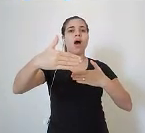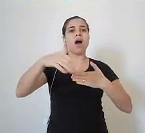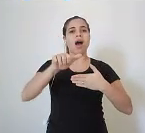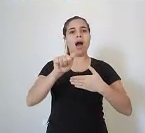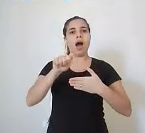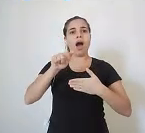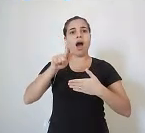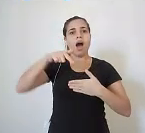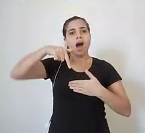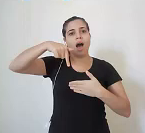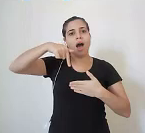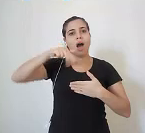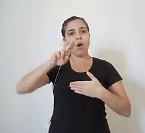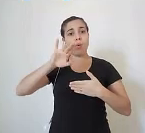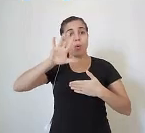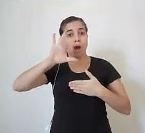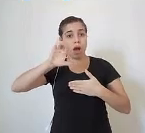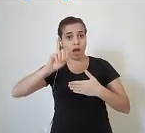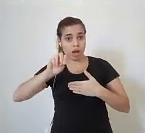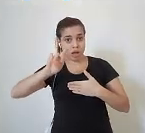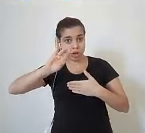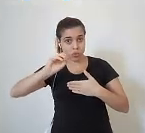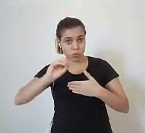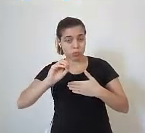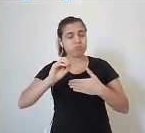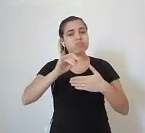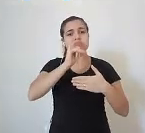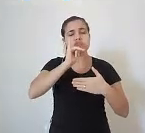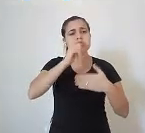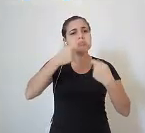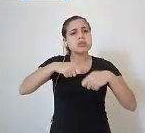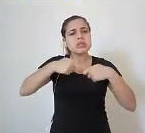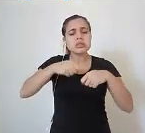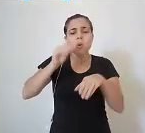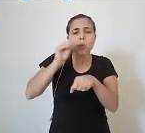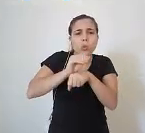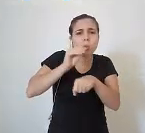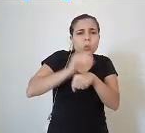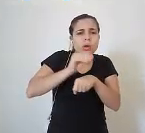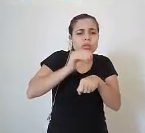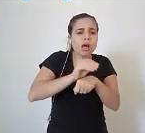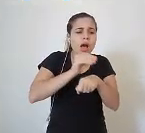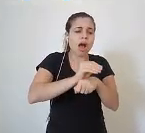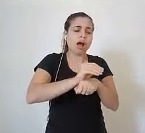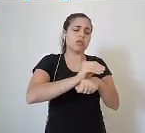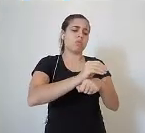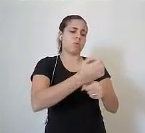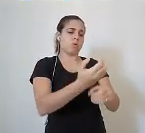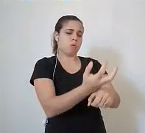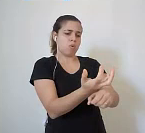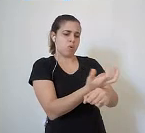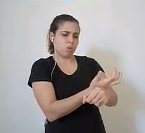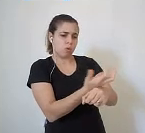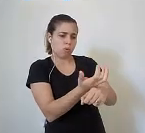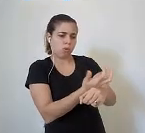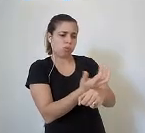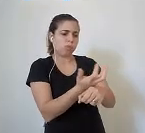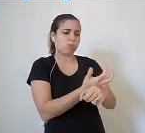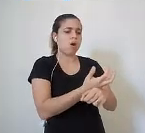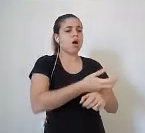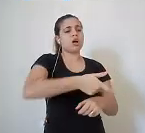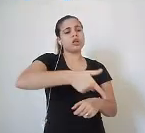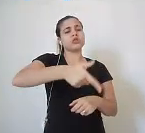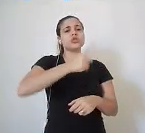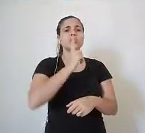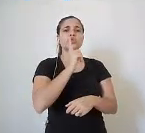humano, né, que o homem interfira retirando as pragas que ali porventura surjam, aumentando a taxa de